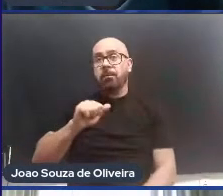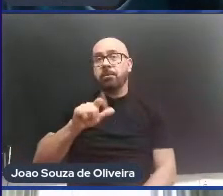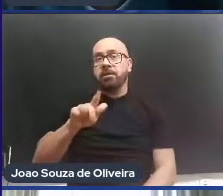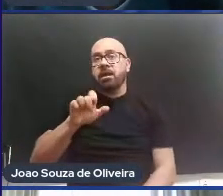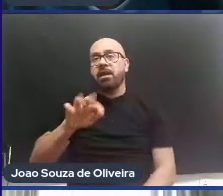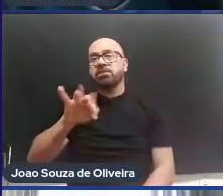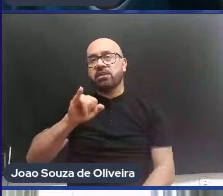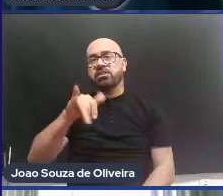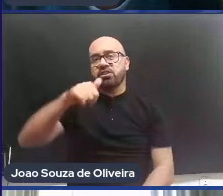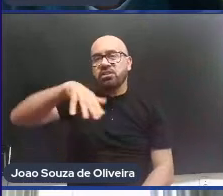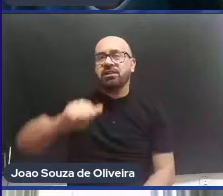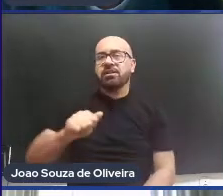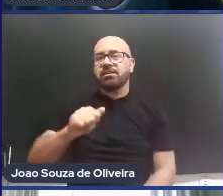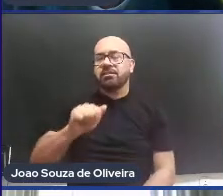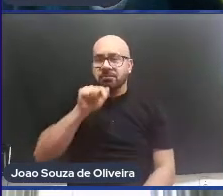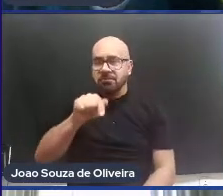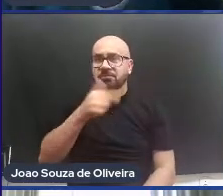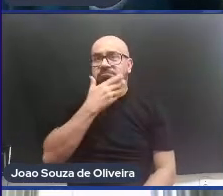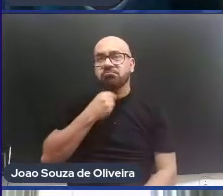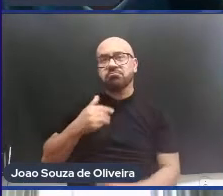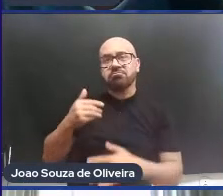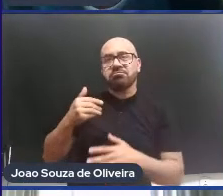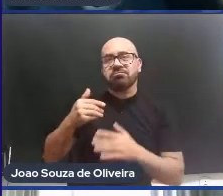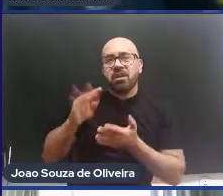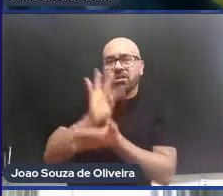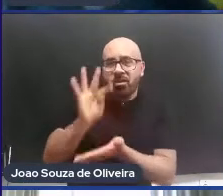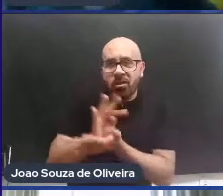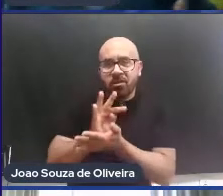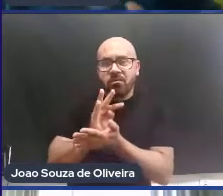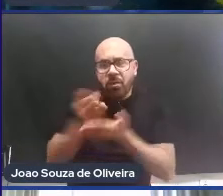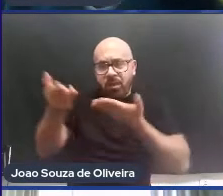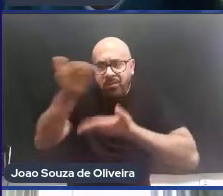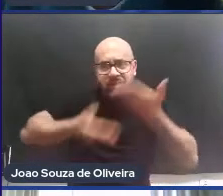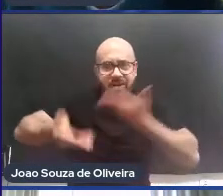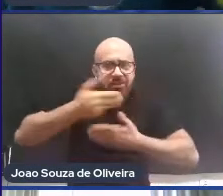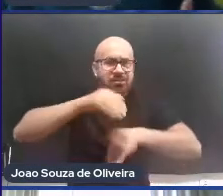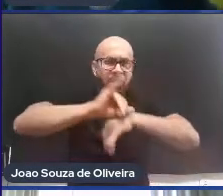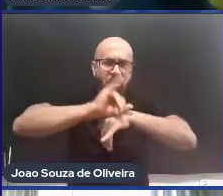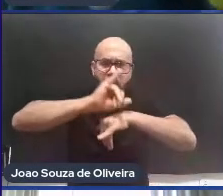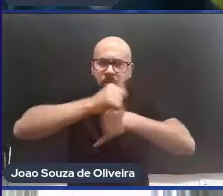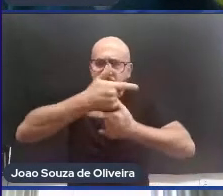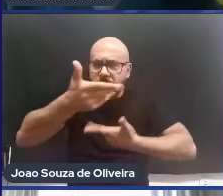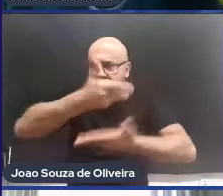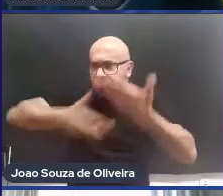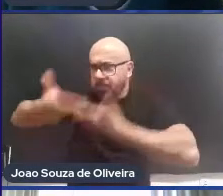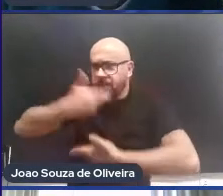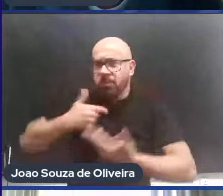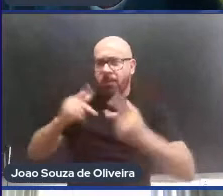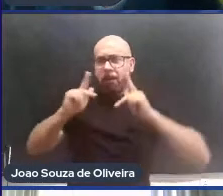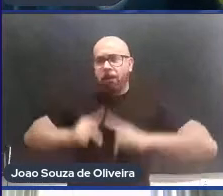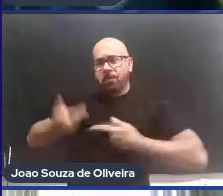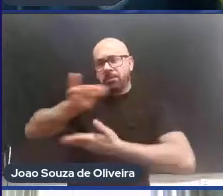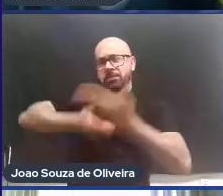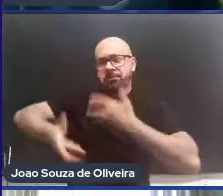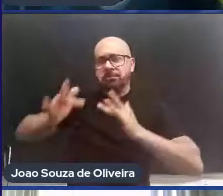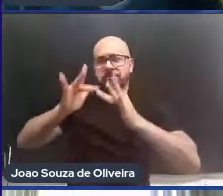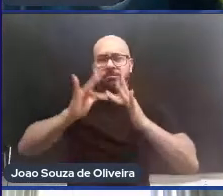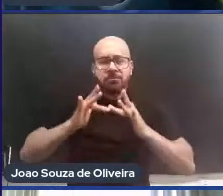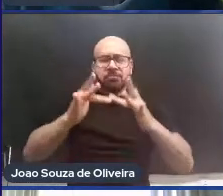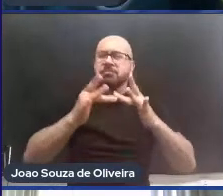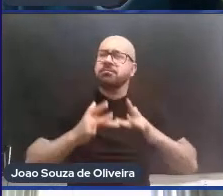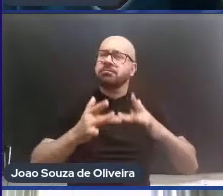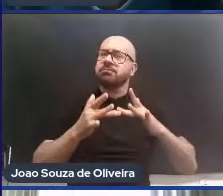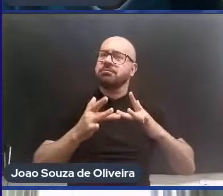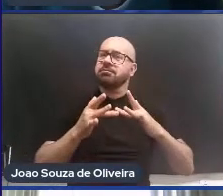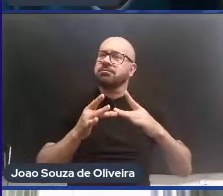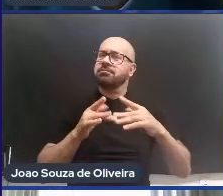g a gente constrói conhecimento a partir da interação interação com os objetos interação com as pessoas e é isso que